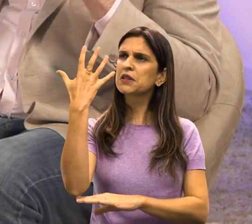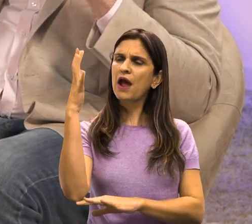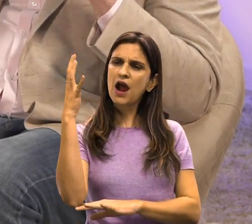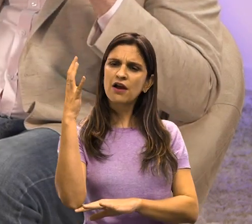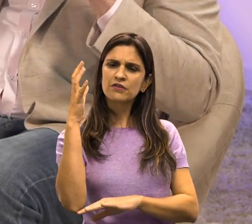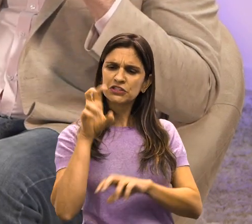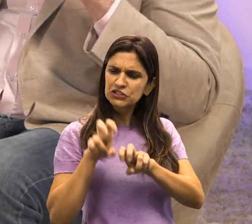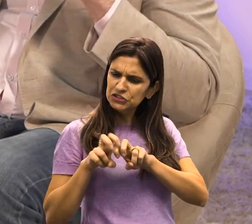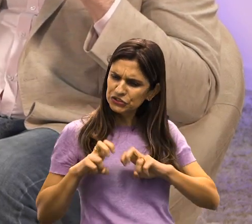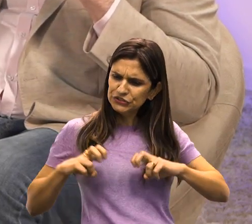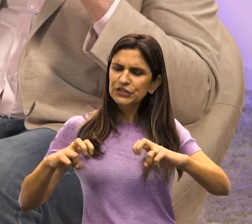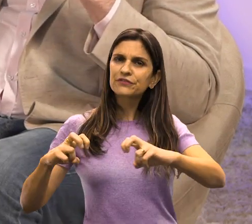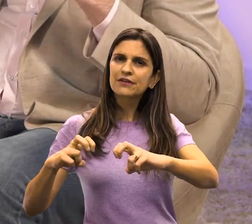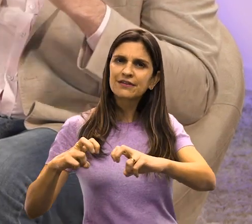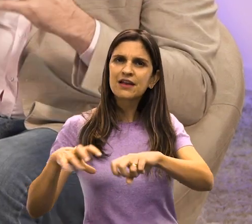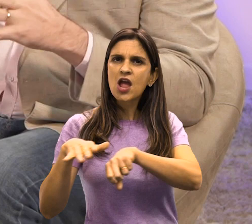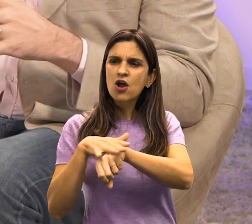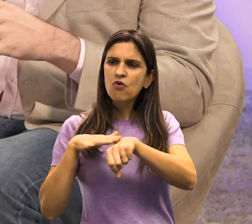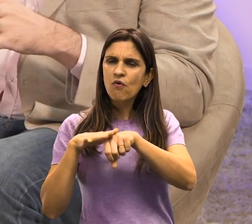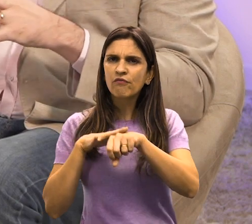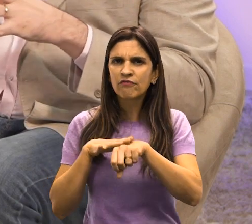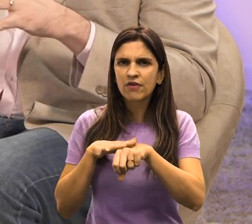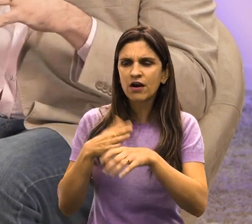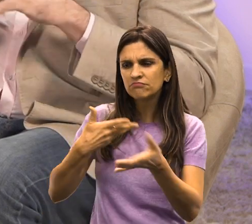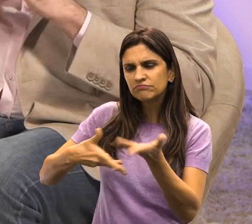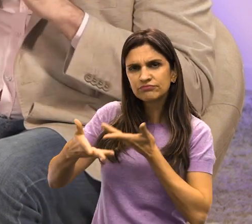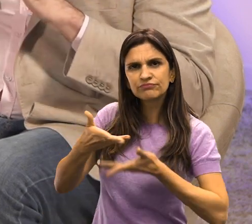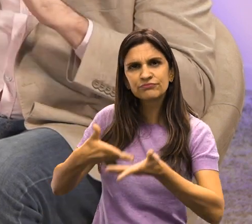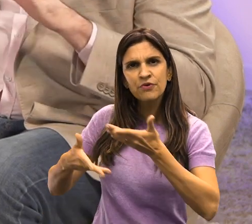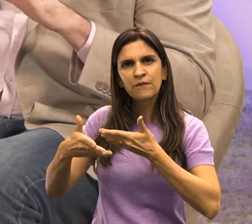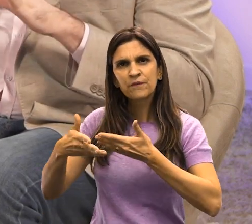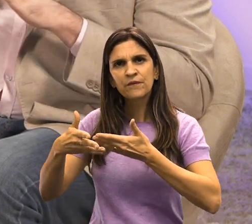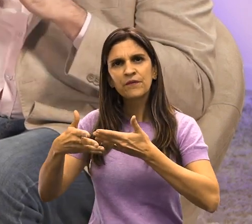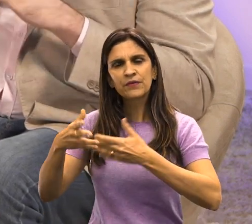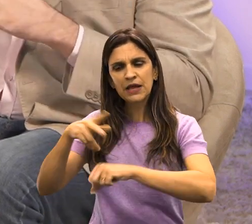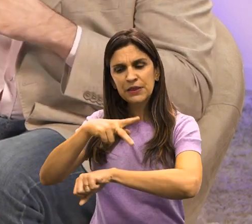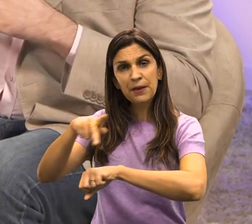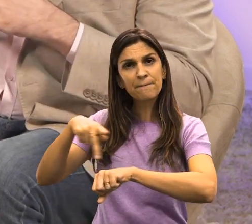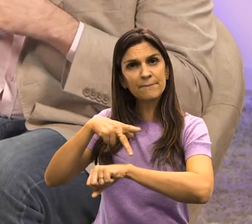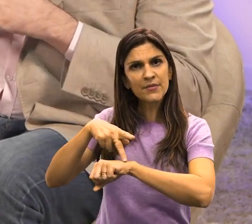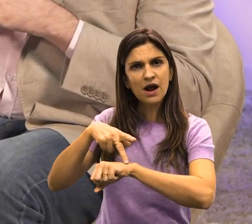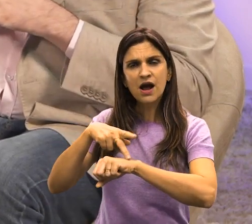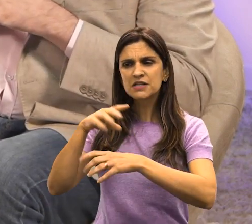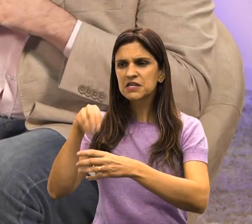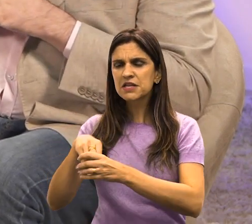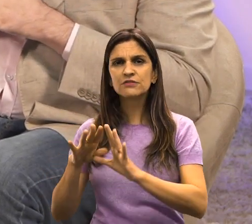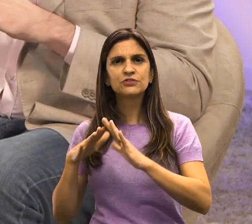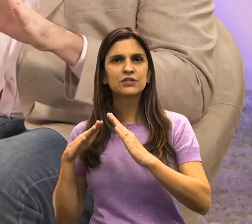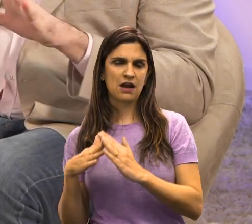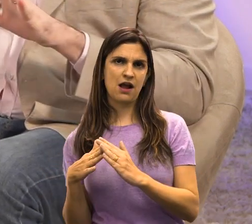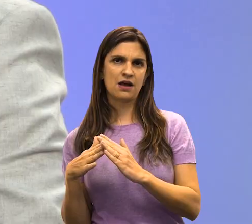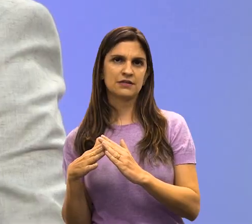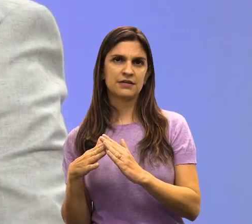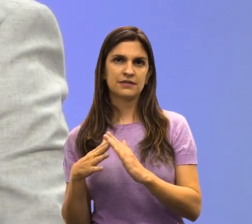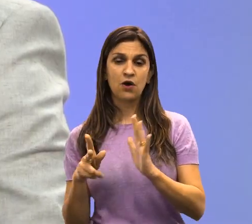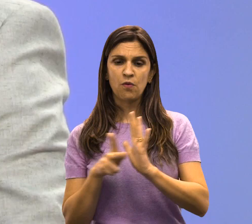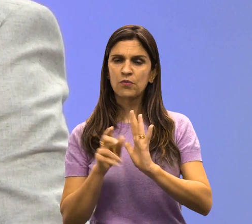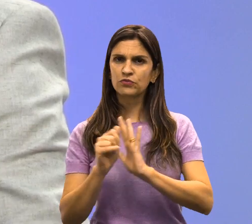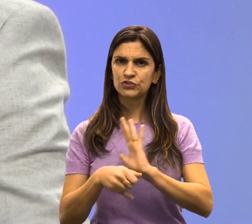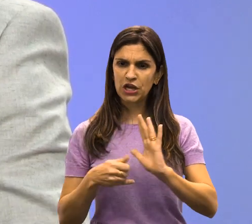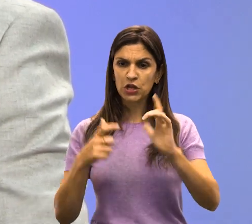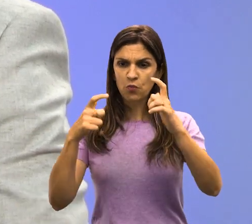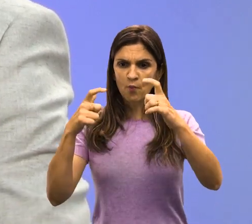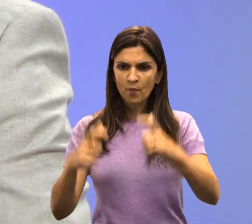a gente conversa numa praça, não tem problema na nossa casa. Então, o projeto ele não vai depender do